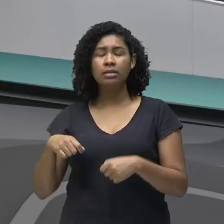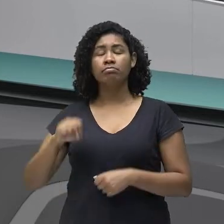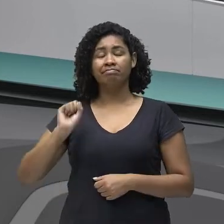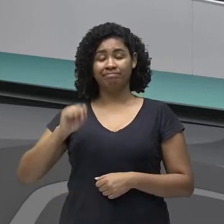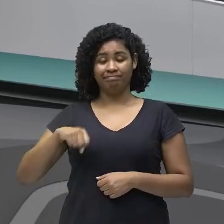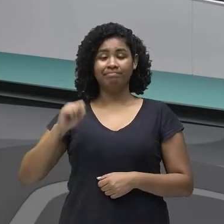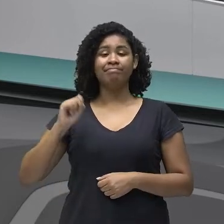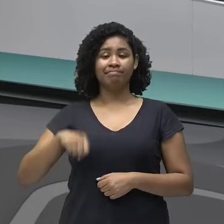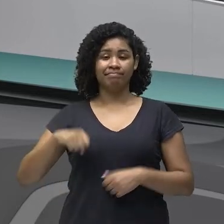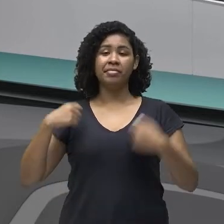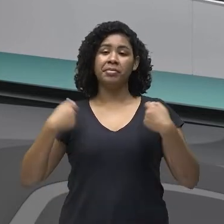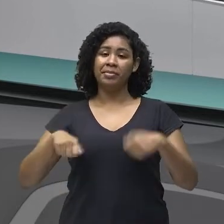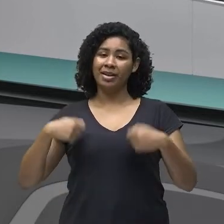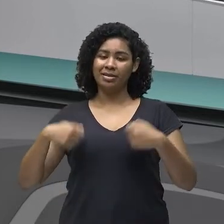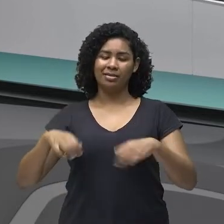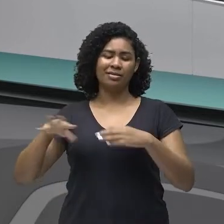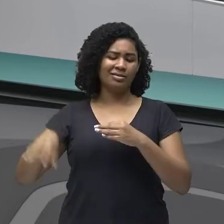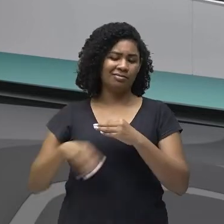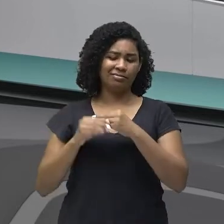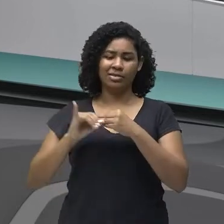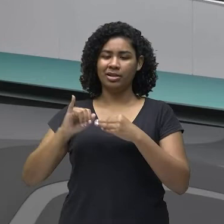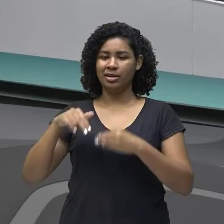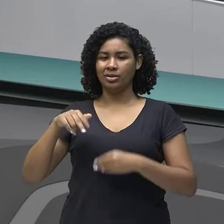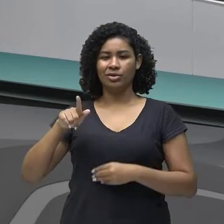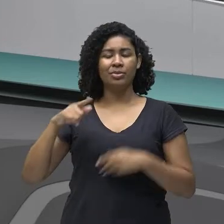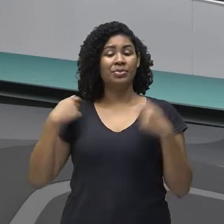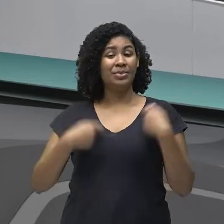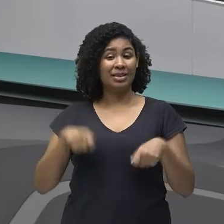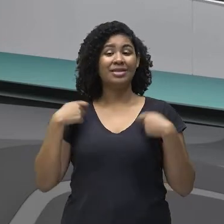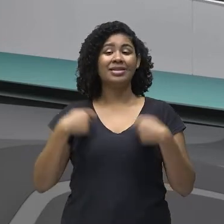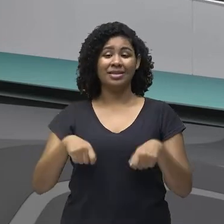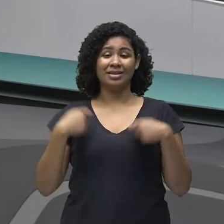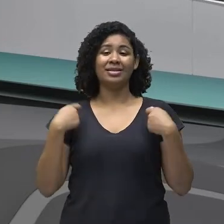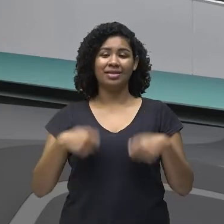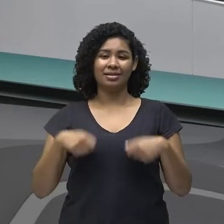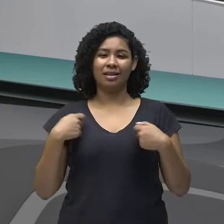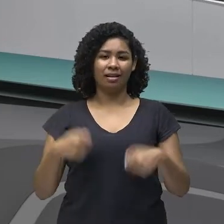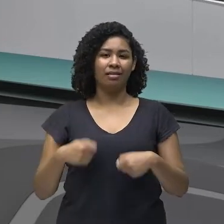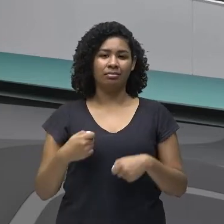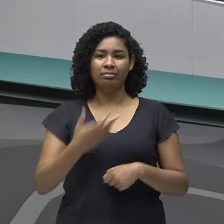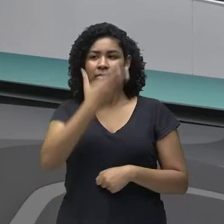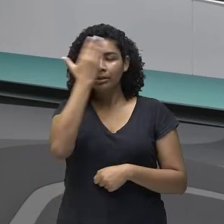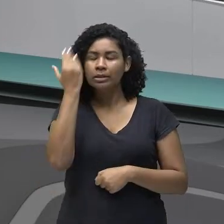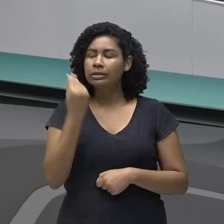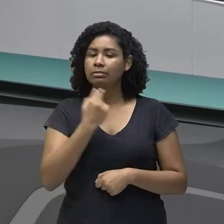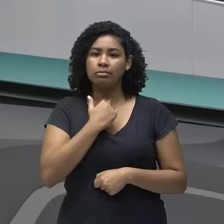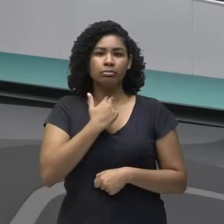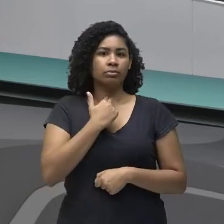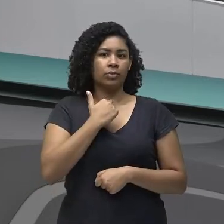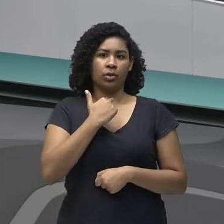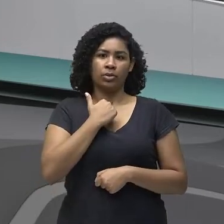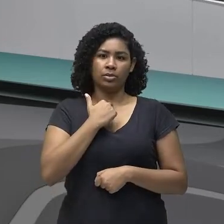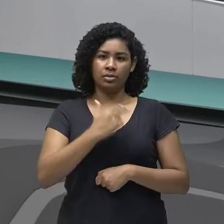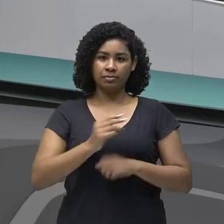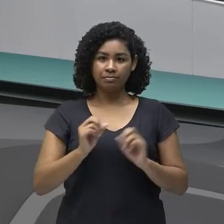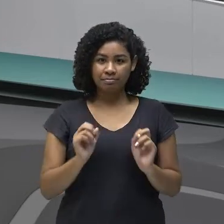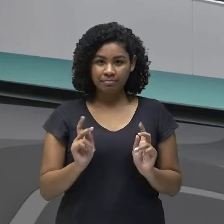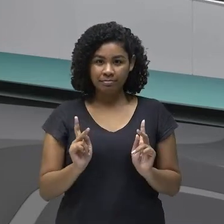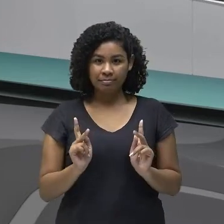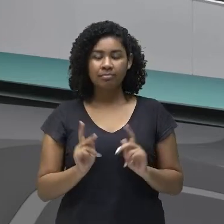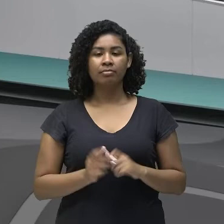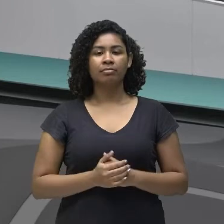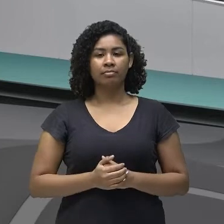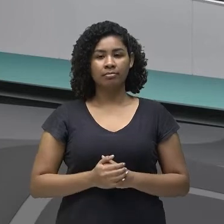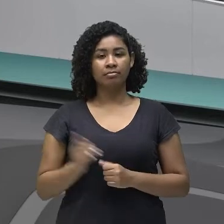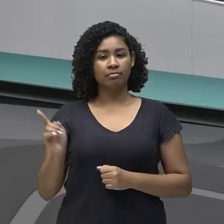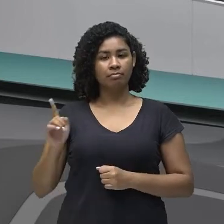que aparecer, teacher? Sim, tem que aparecer, tá, gente? Não pode deixar de aparecer o ing lá no final do verbo, tá? Aquele que dá a